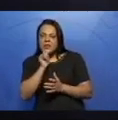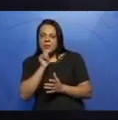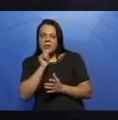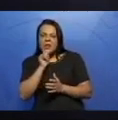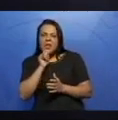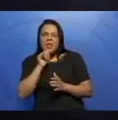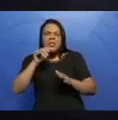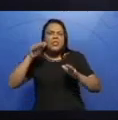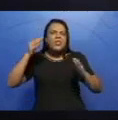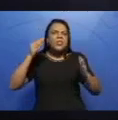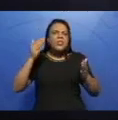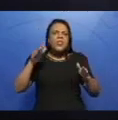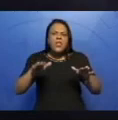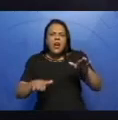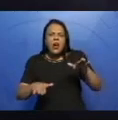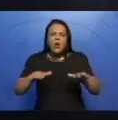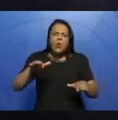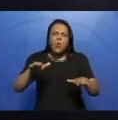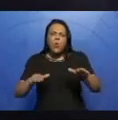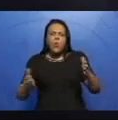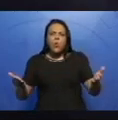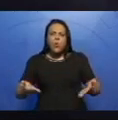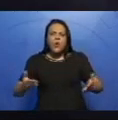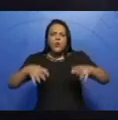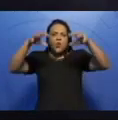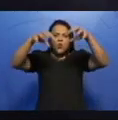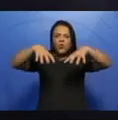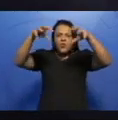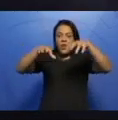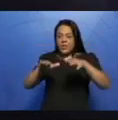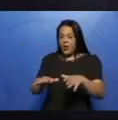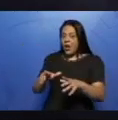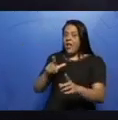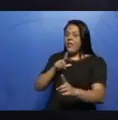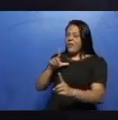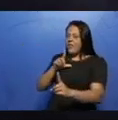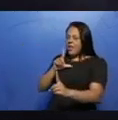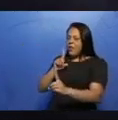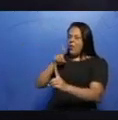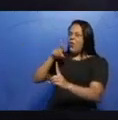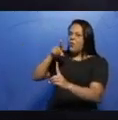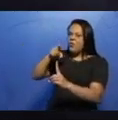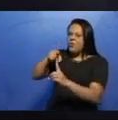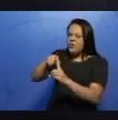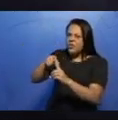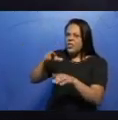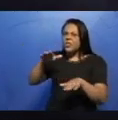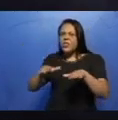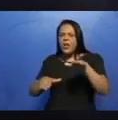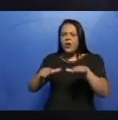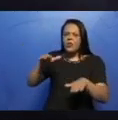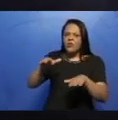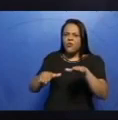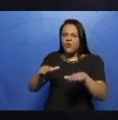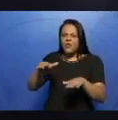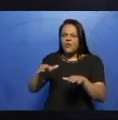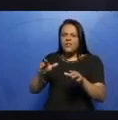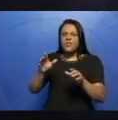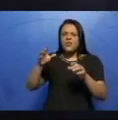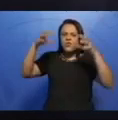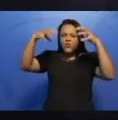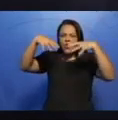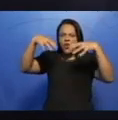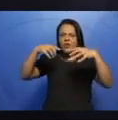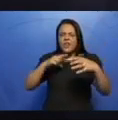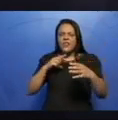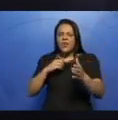hoje choverá, eu já estou deixando uma pista, uma marca na minha fala, na minha oração, na minha oralidade. Que